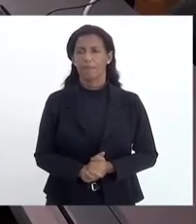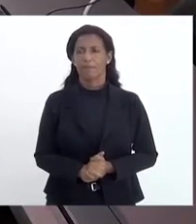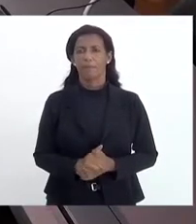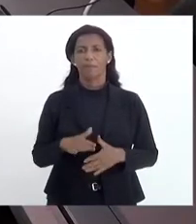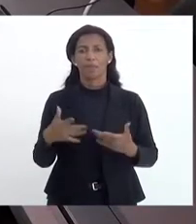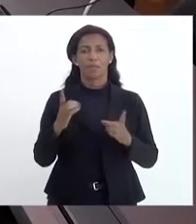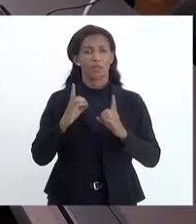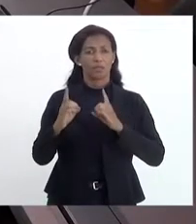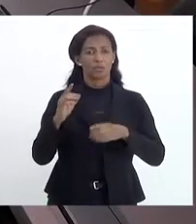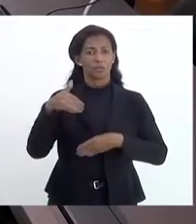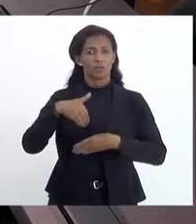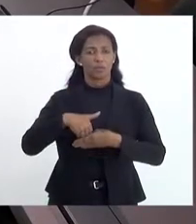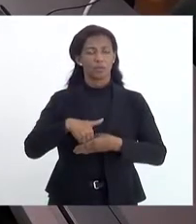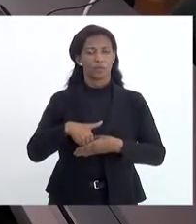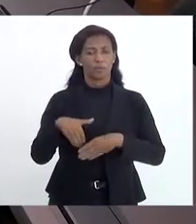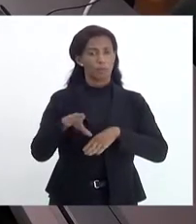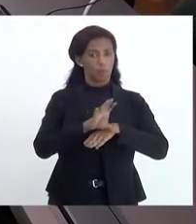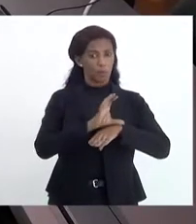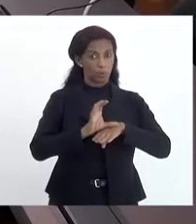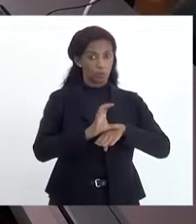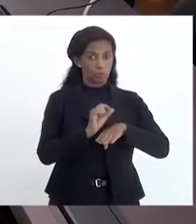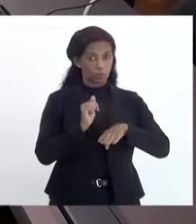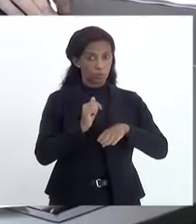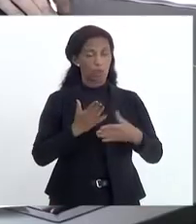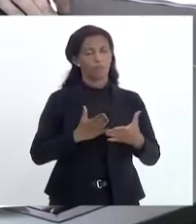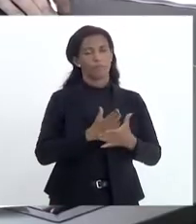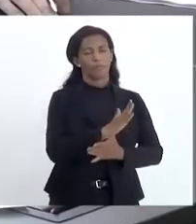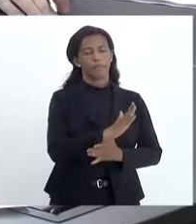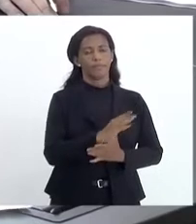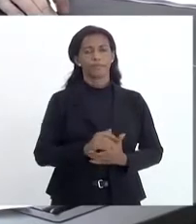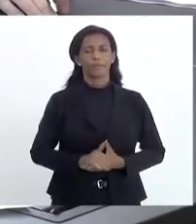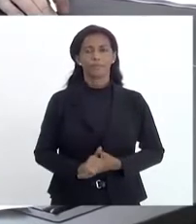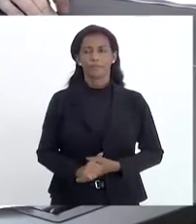em discussão e votação pela constitucionalidade, aprovado.